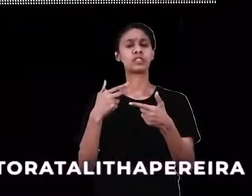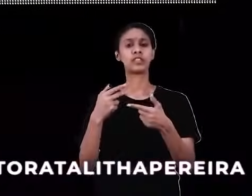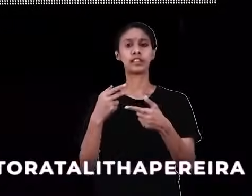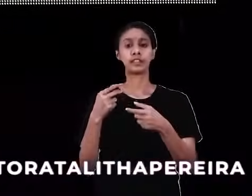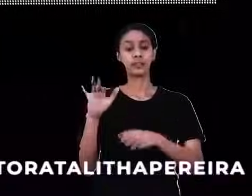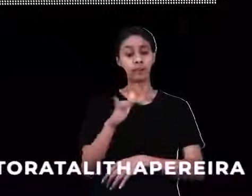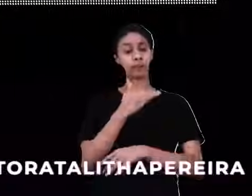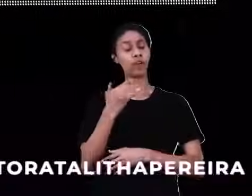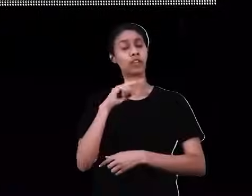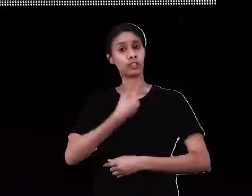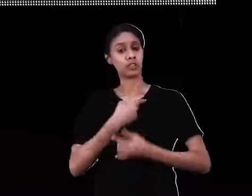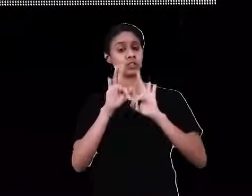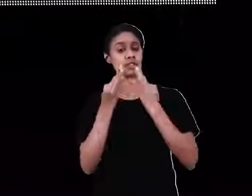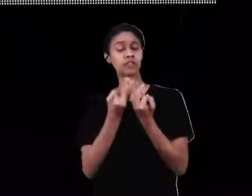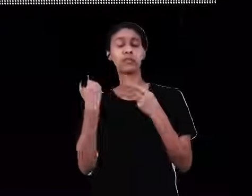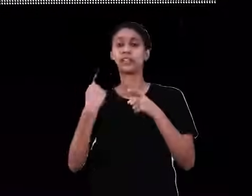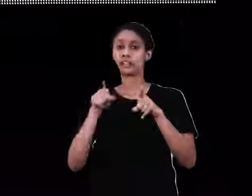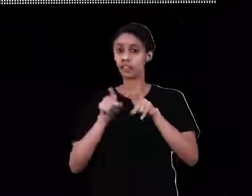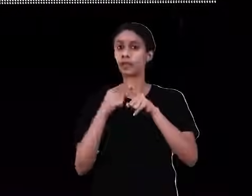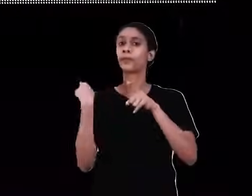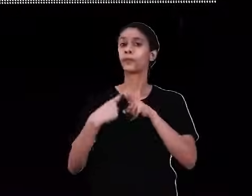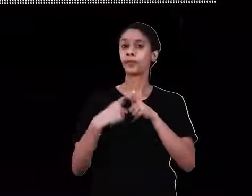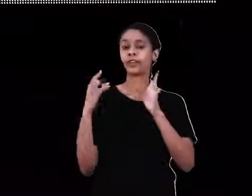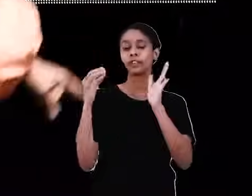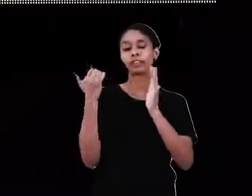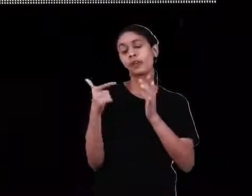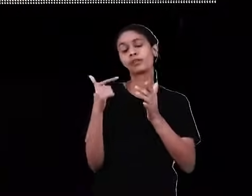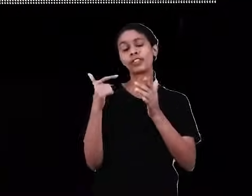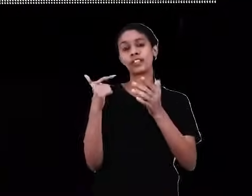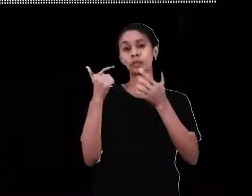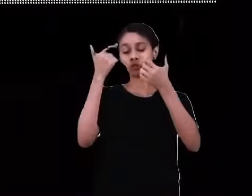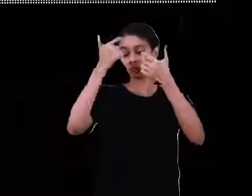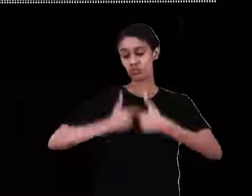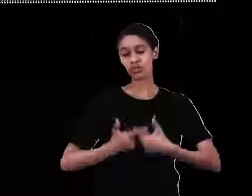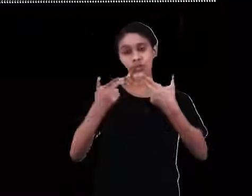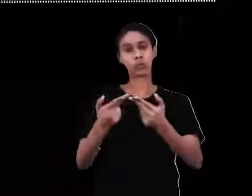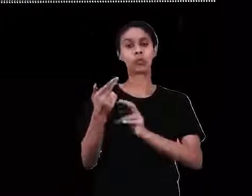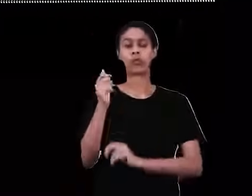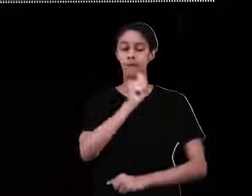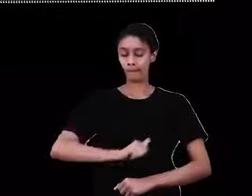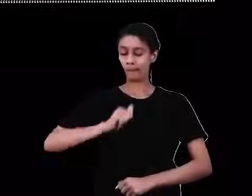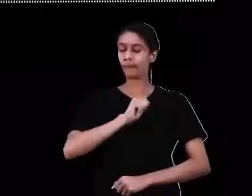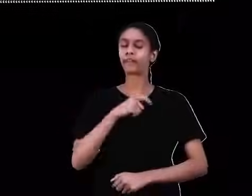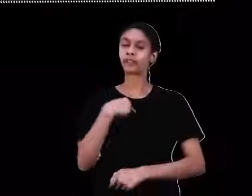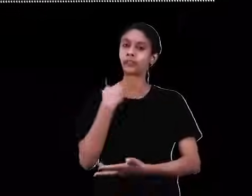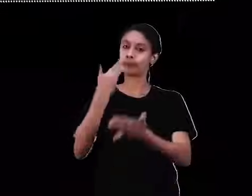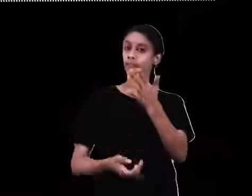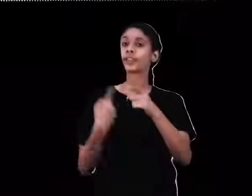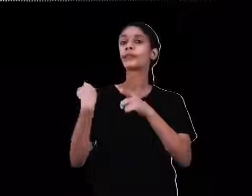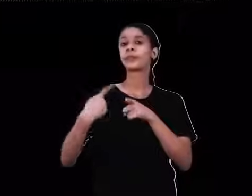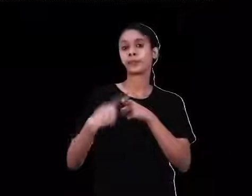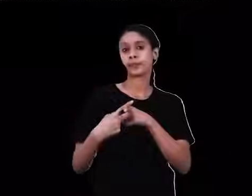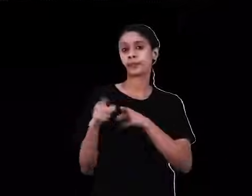nós mesmos e a nossa própria família porque não temos a atitude de Abigail? Quantas de nós estamos perdendo? Por quê?